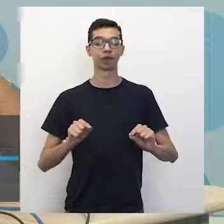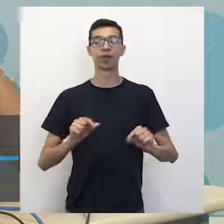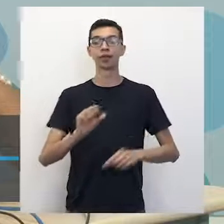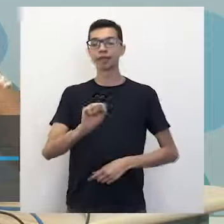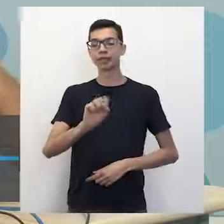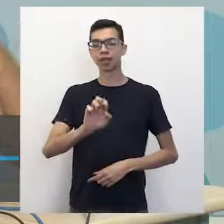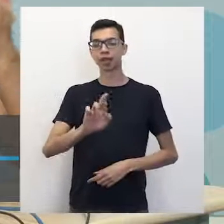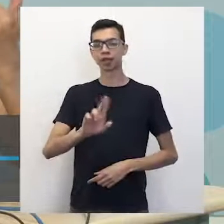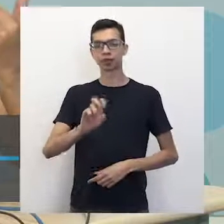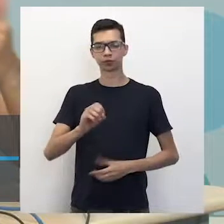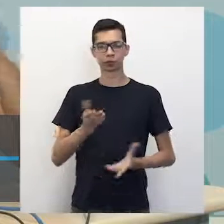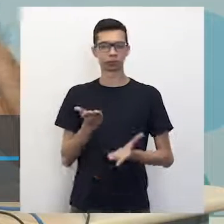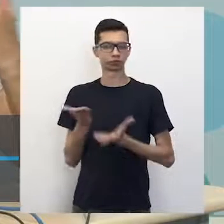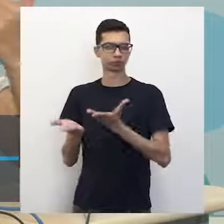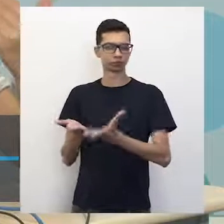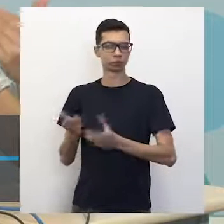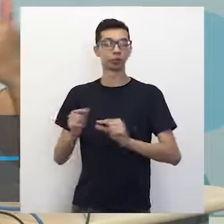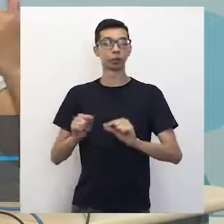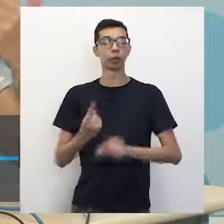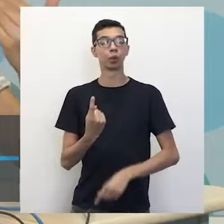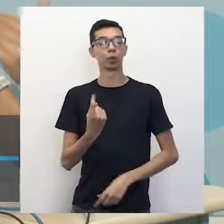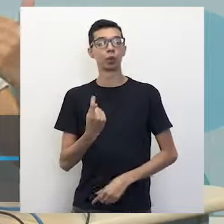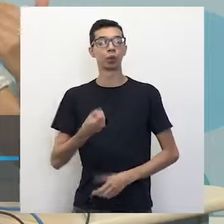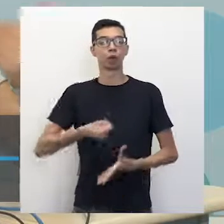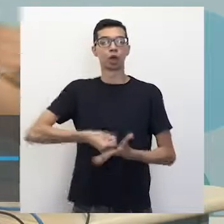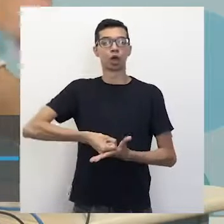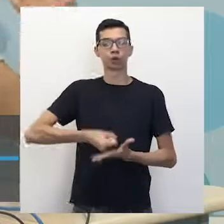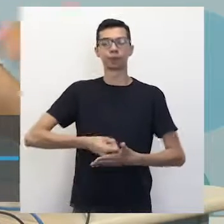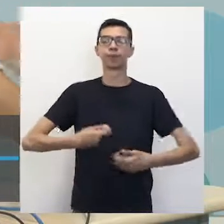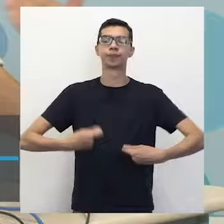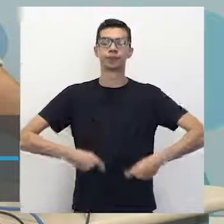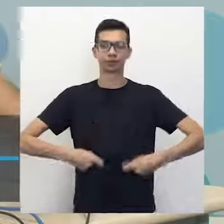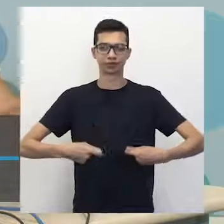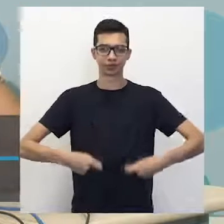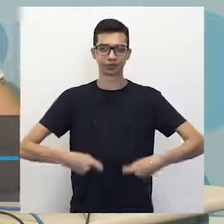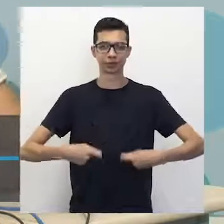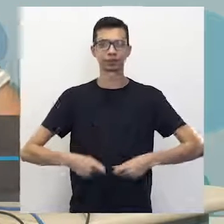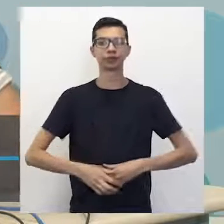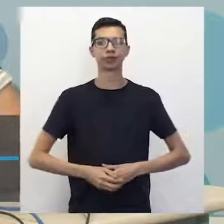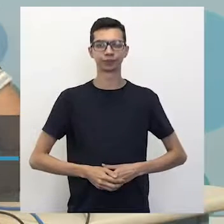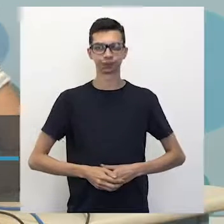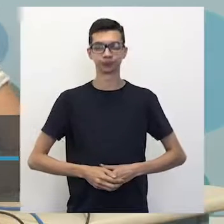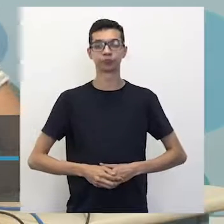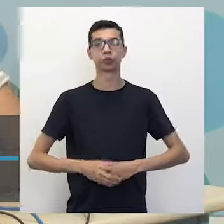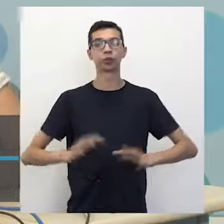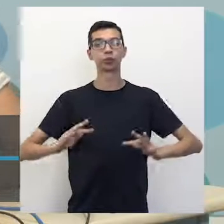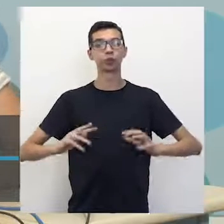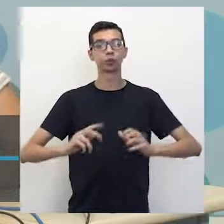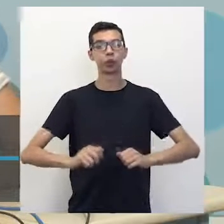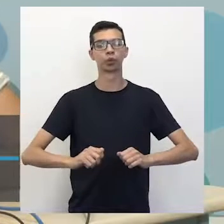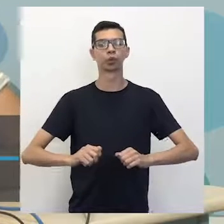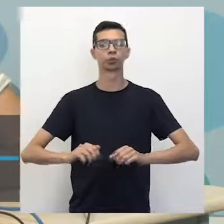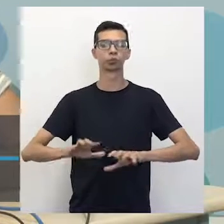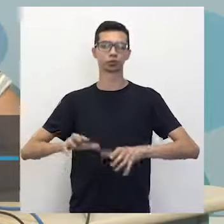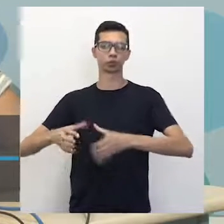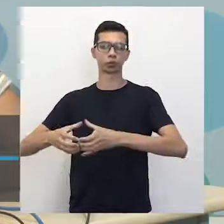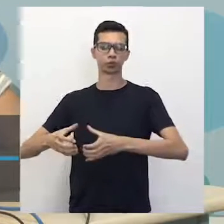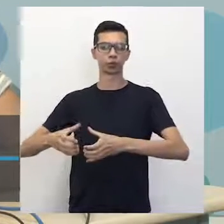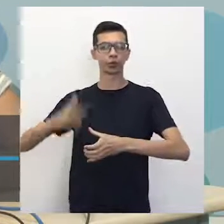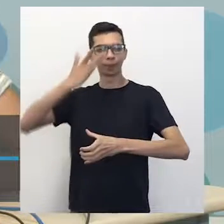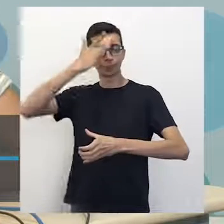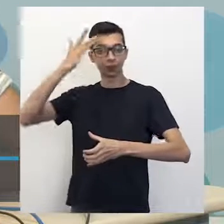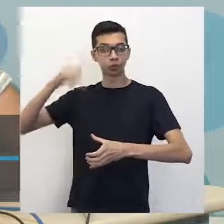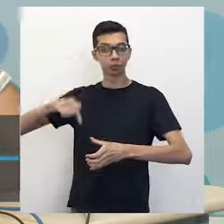único que vai com obrigações para com todos os outros membros da sociedade feudal aí,